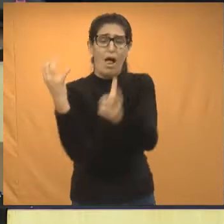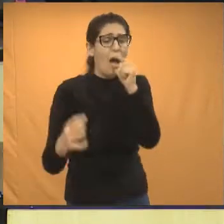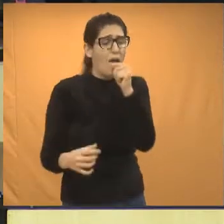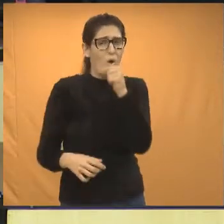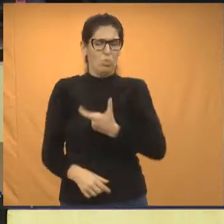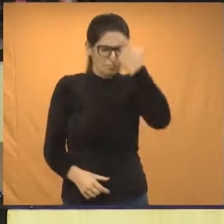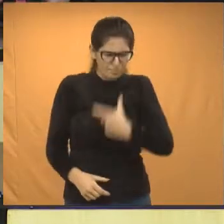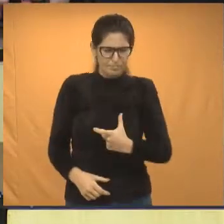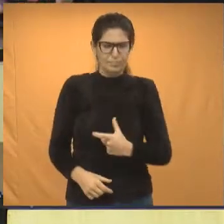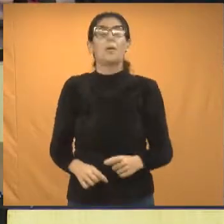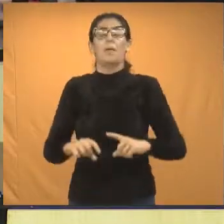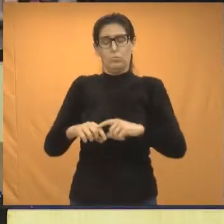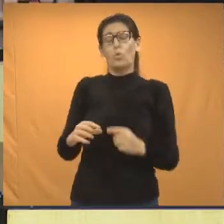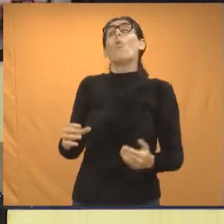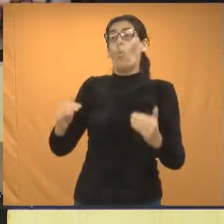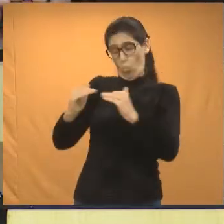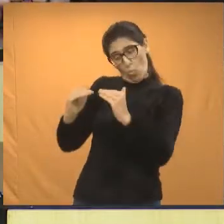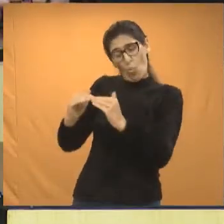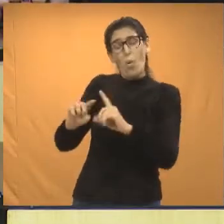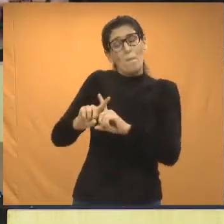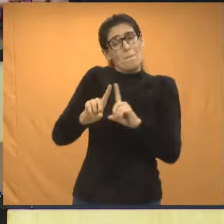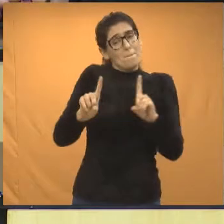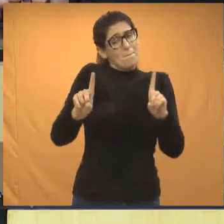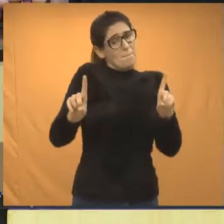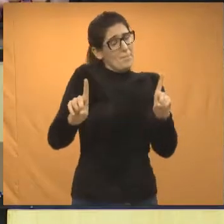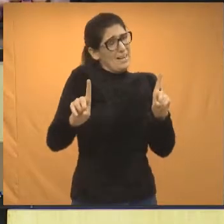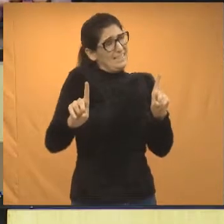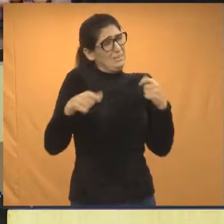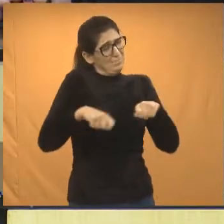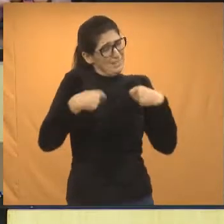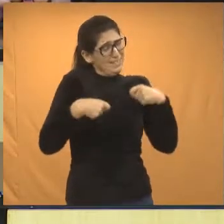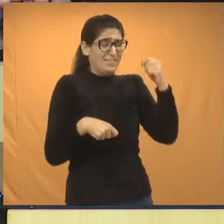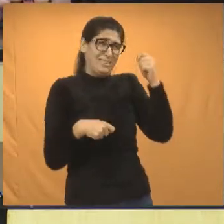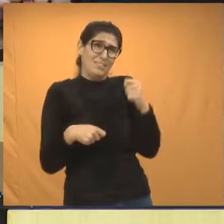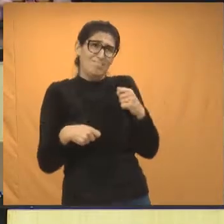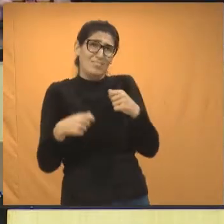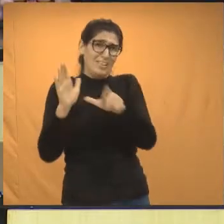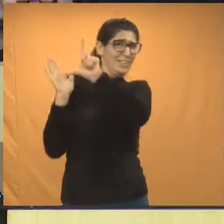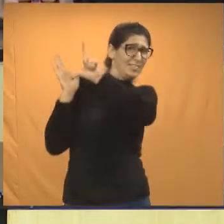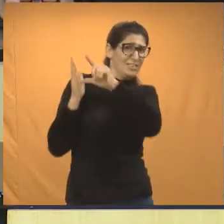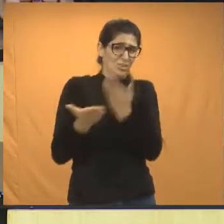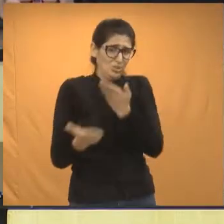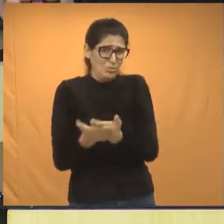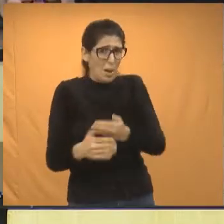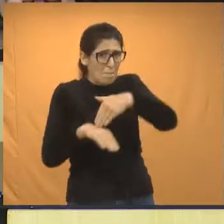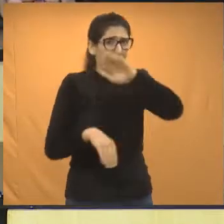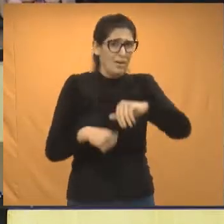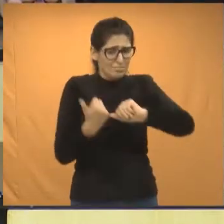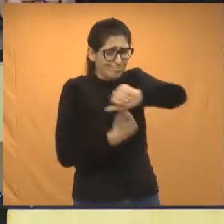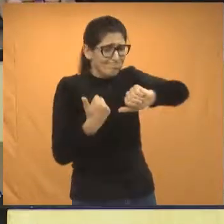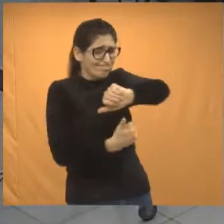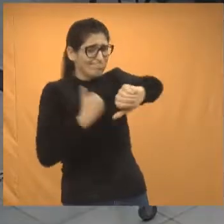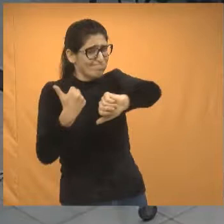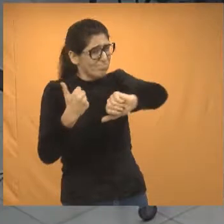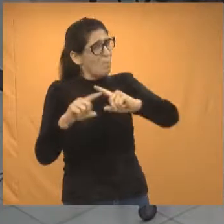realmente eu vou votar a favor, mas com aquela dorzinha, né, de não ter estudado mais o projeto para fazer algumas alterações, se possível.